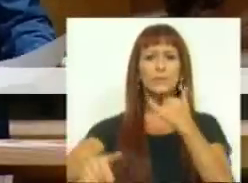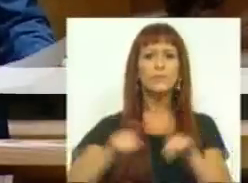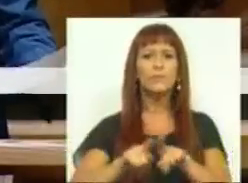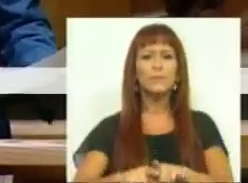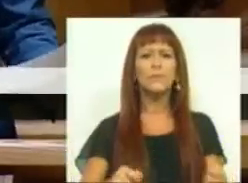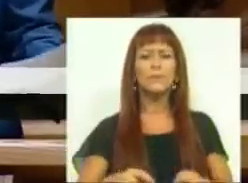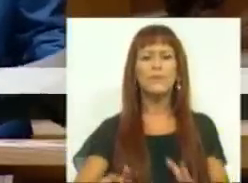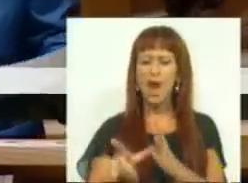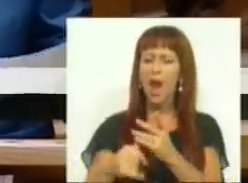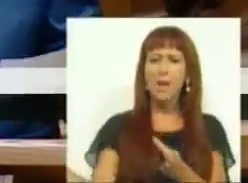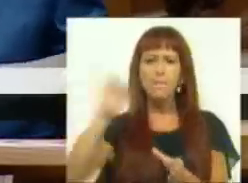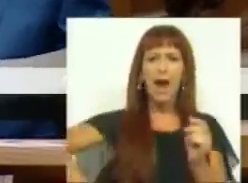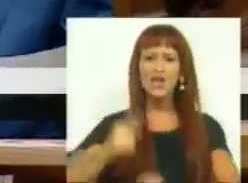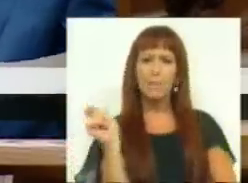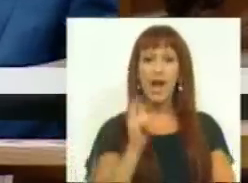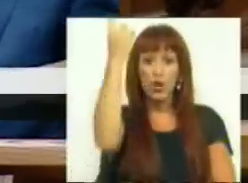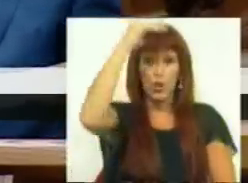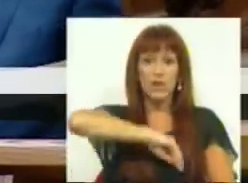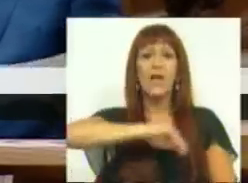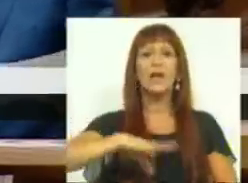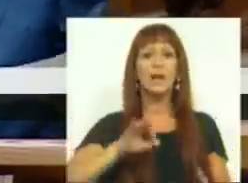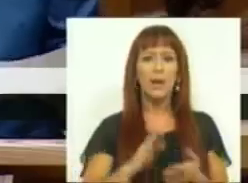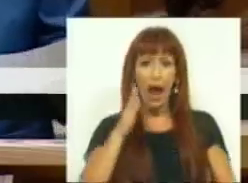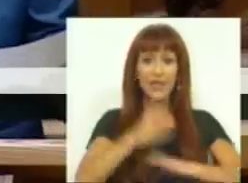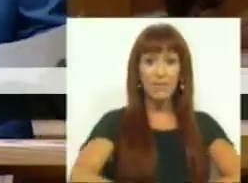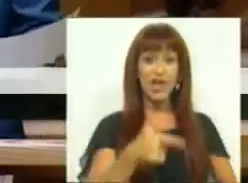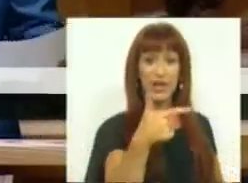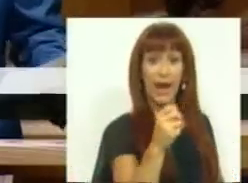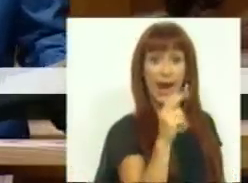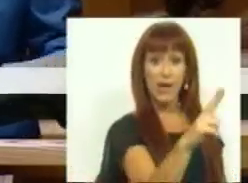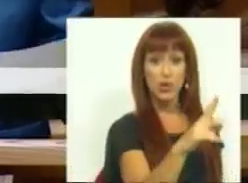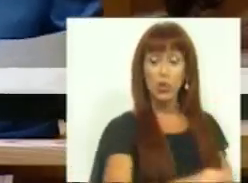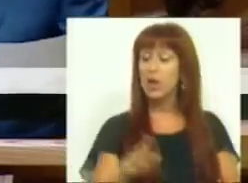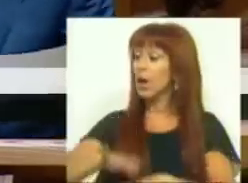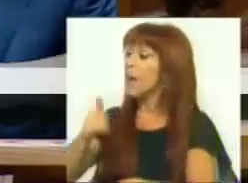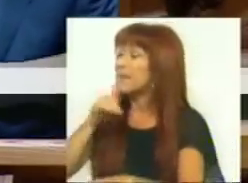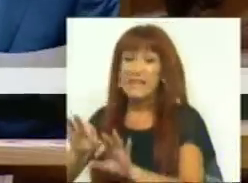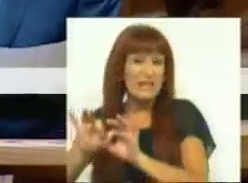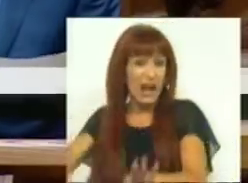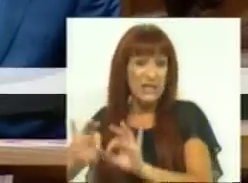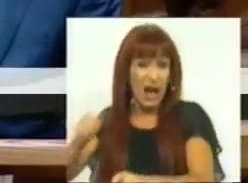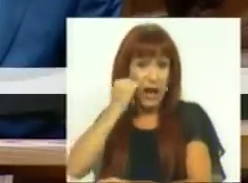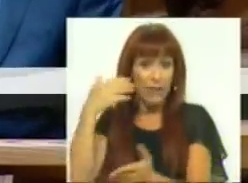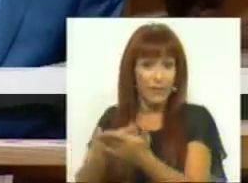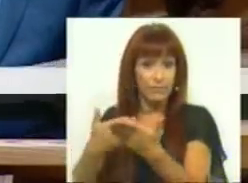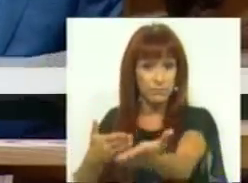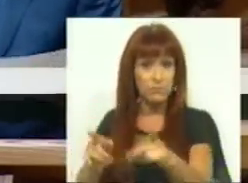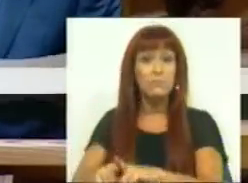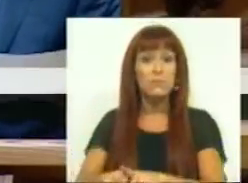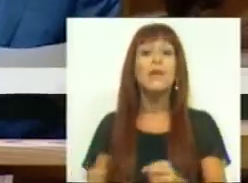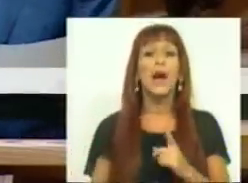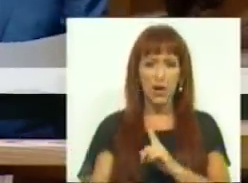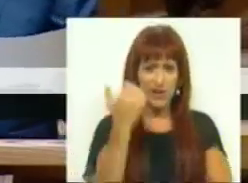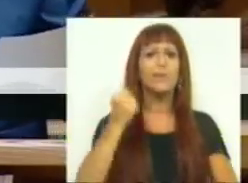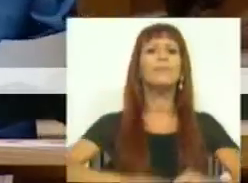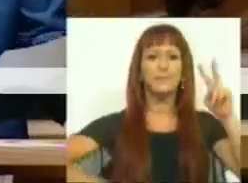o confisco de mais de um mês de salário por via da TSU por medida igualmente gravosa de